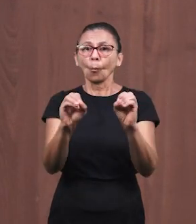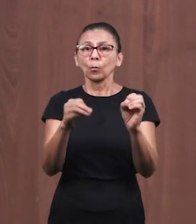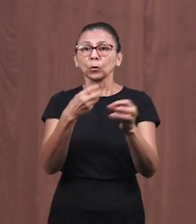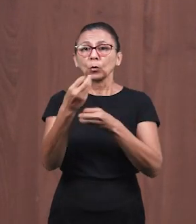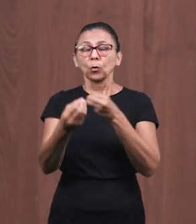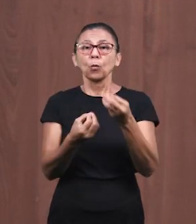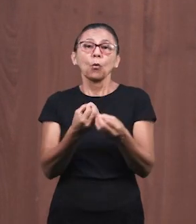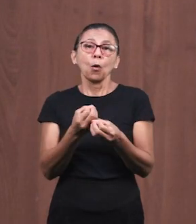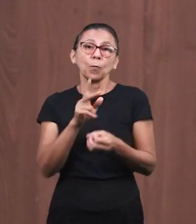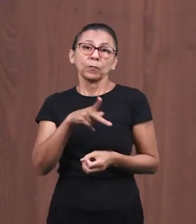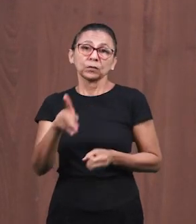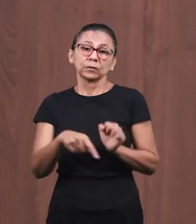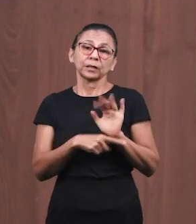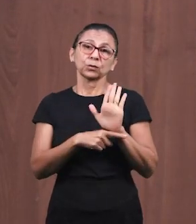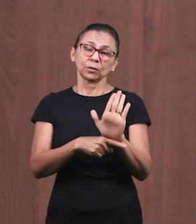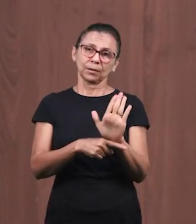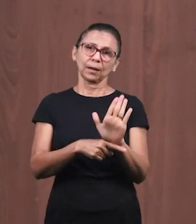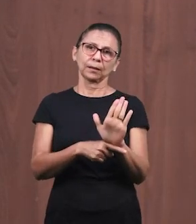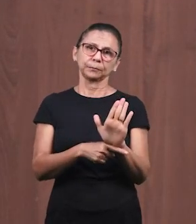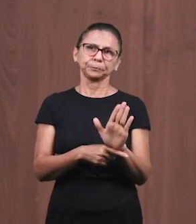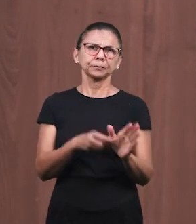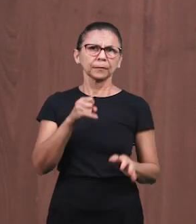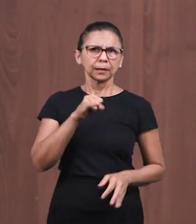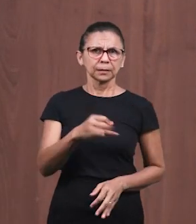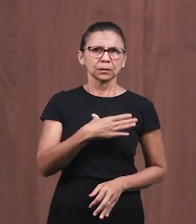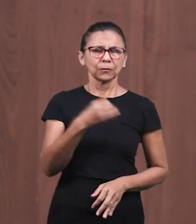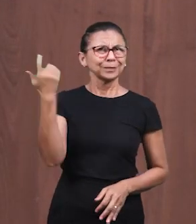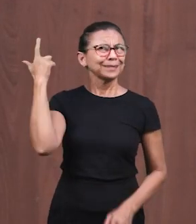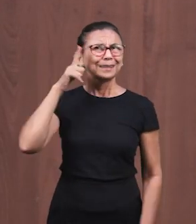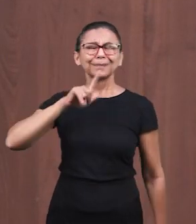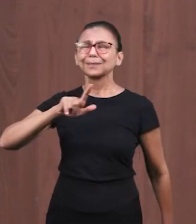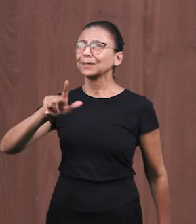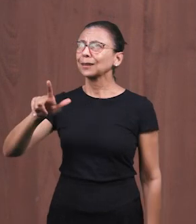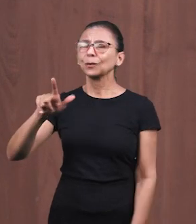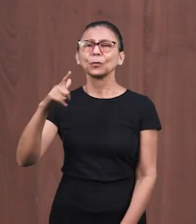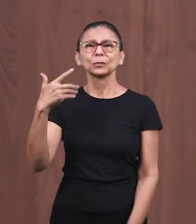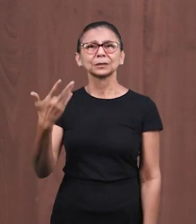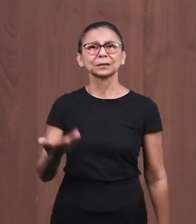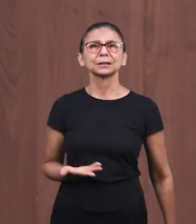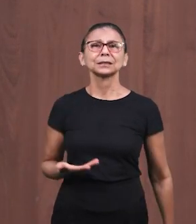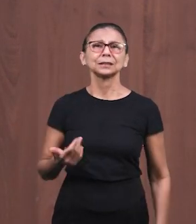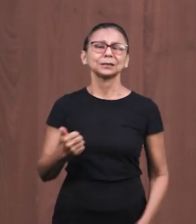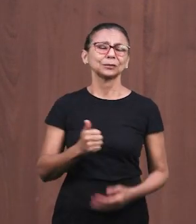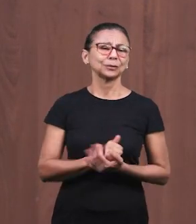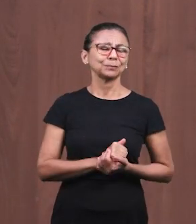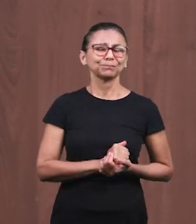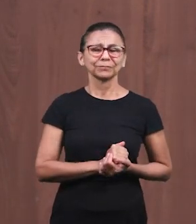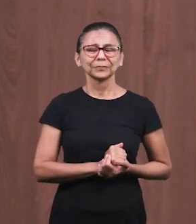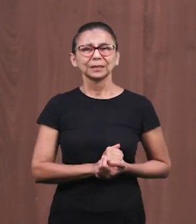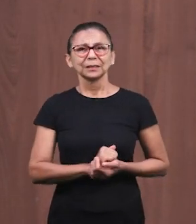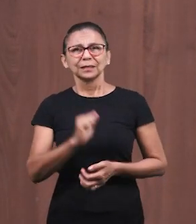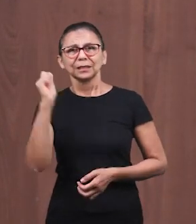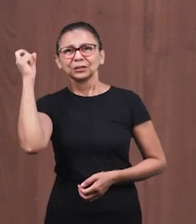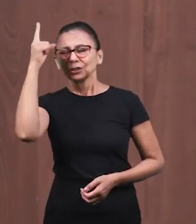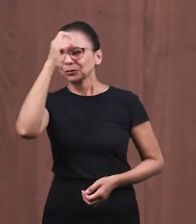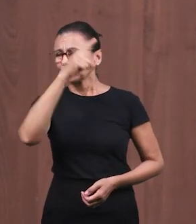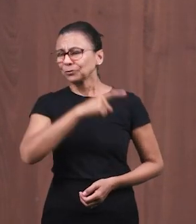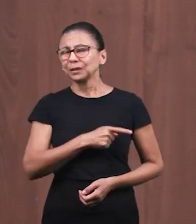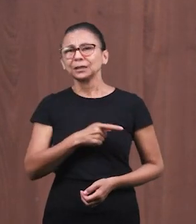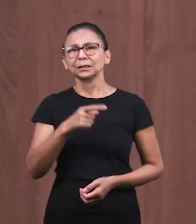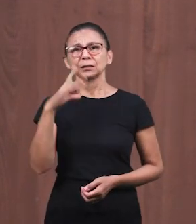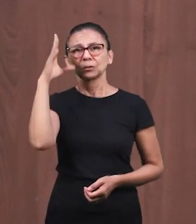está entendendo ou não. Caso seu filho não esteja conseguindo avançar em algum tópico ou sentindo dificuldade